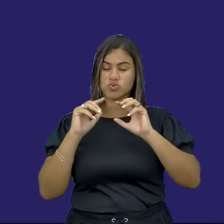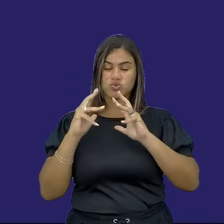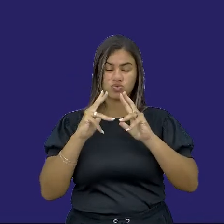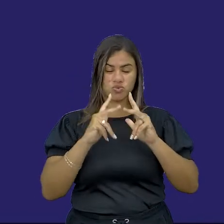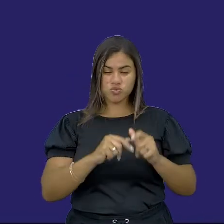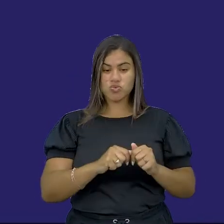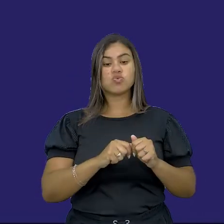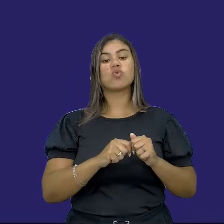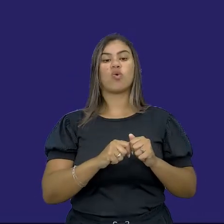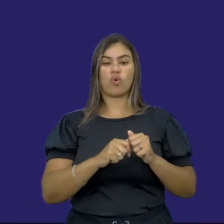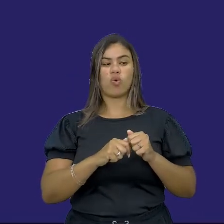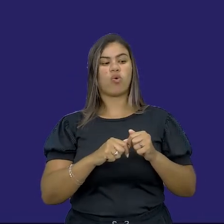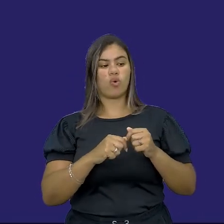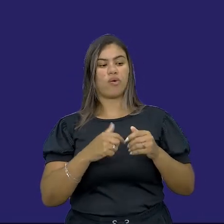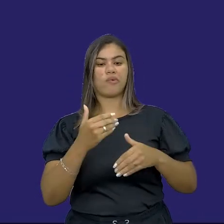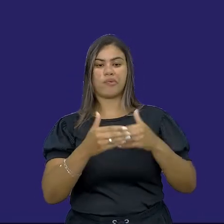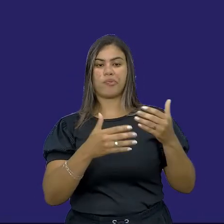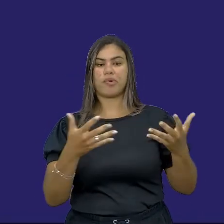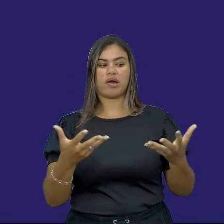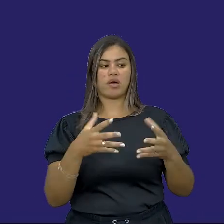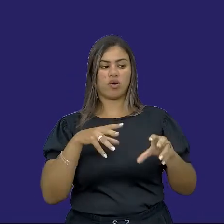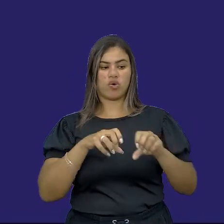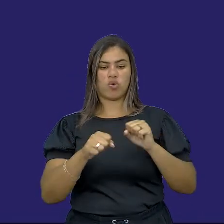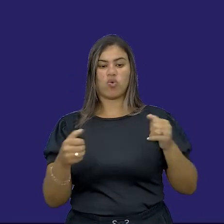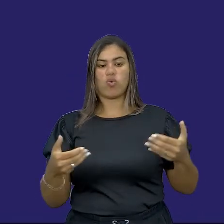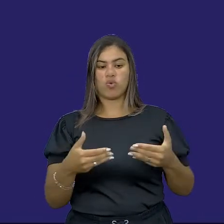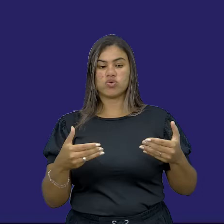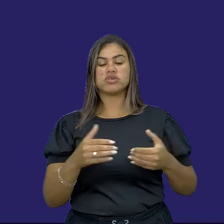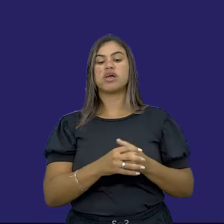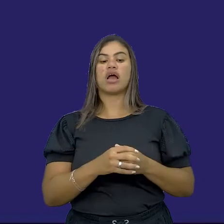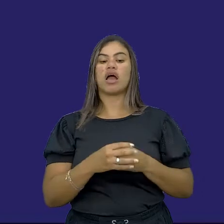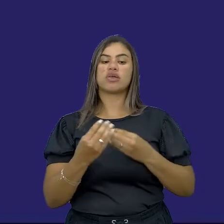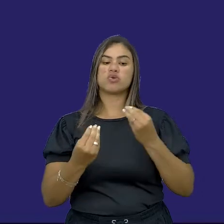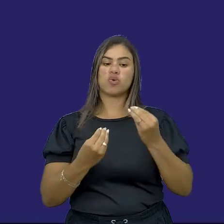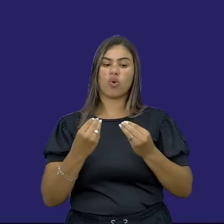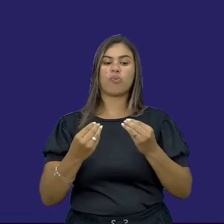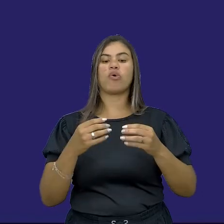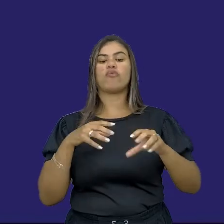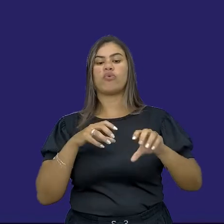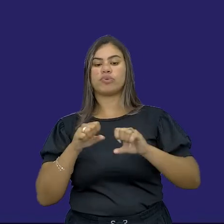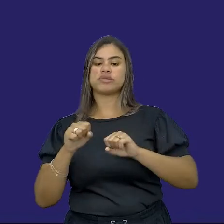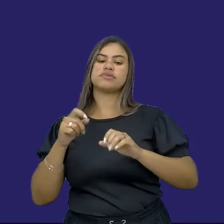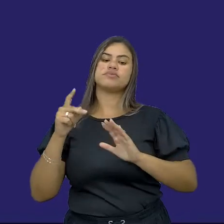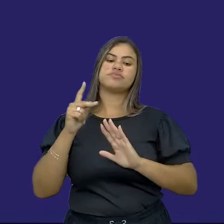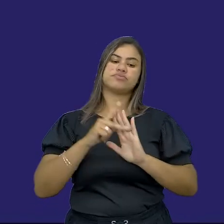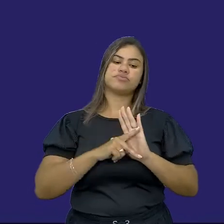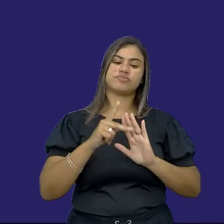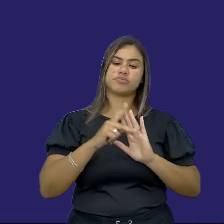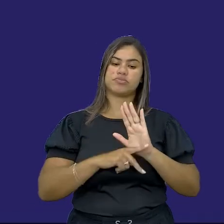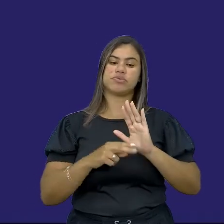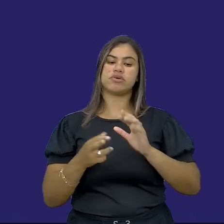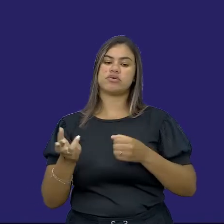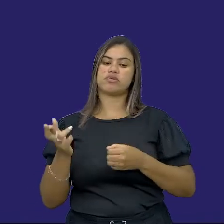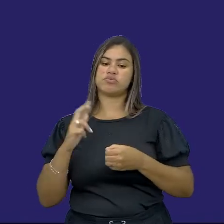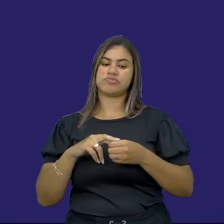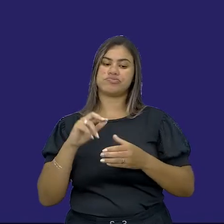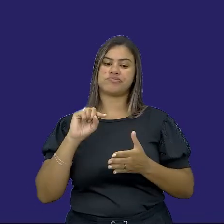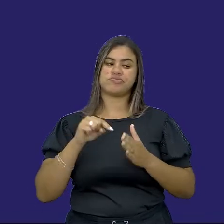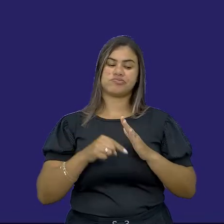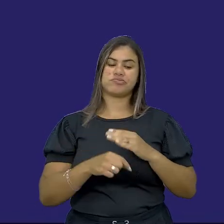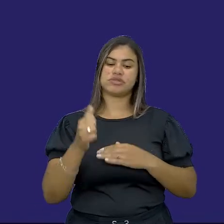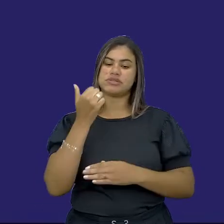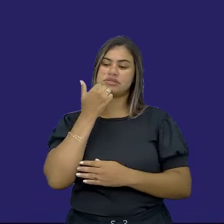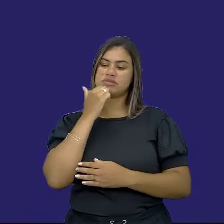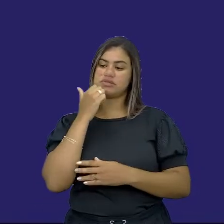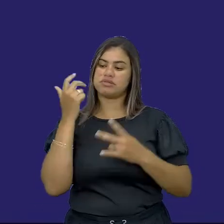no qual nós iremos conversar sobre as formações do Programa de Recuperação e Aprofundamento em Ciências da Natureza no primeiro